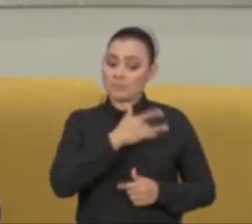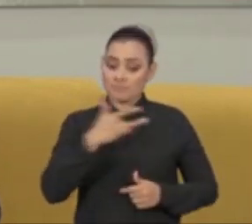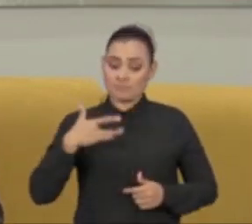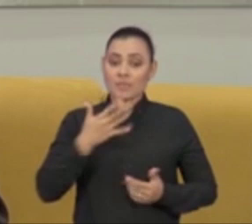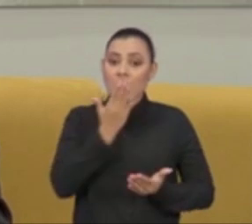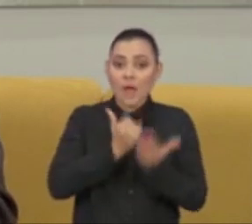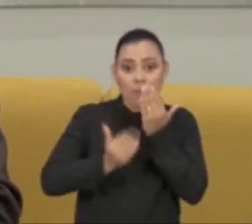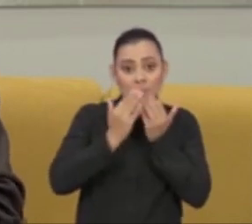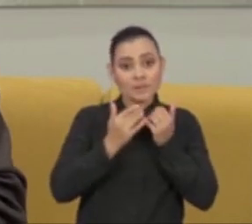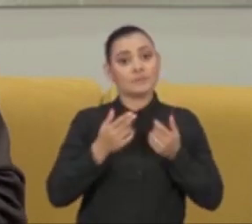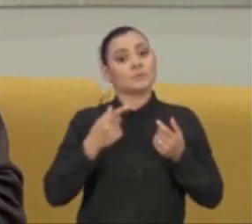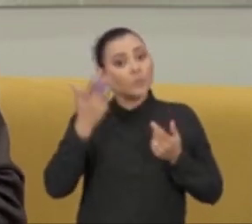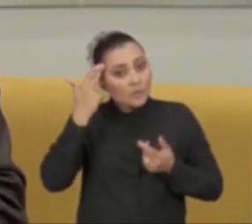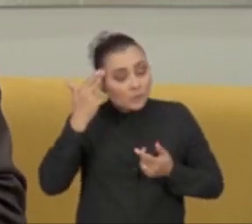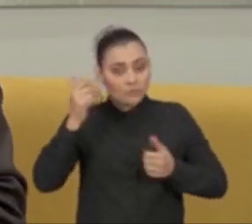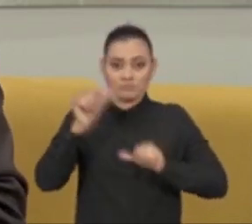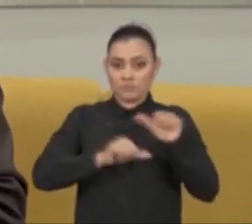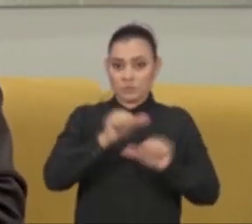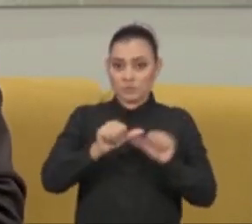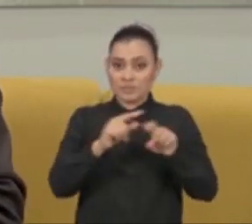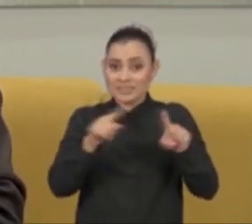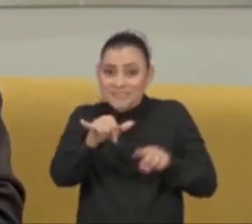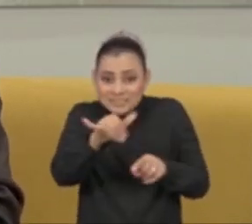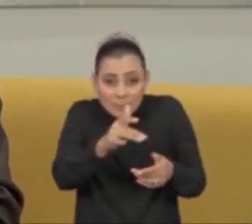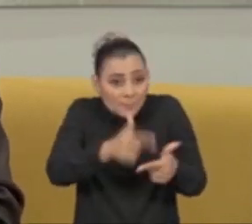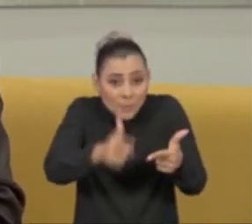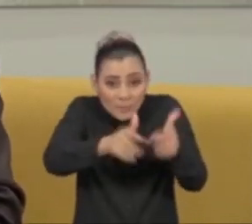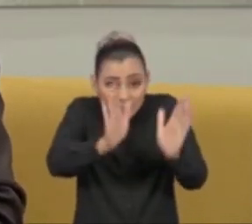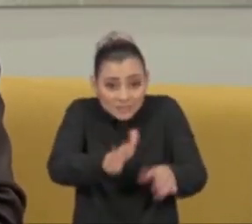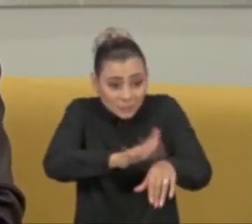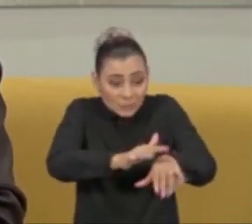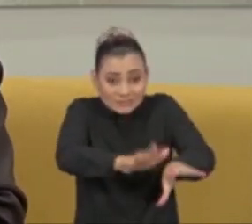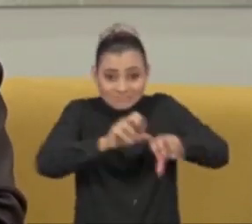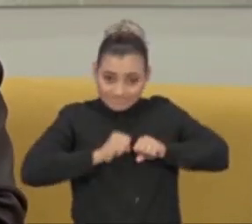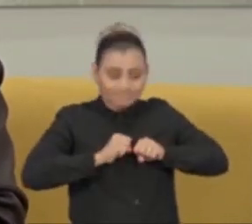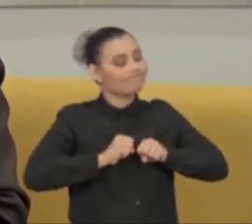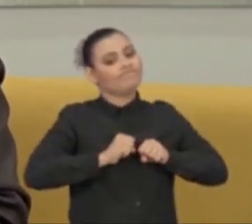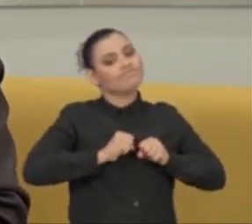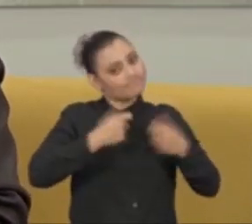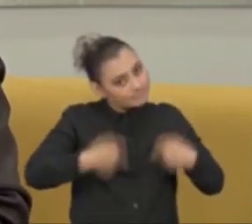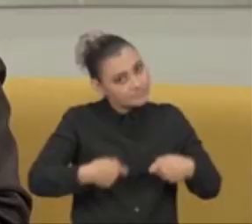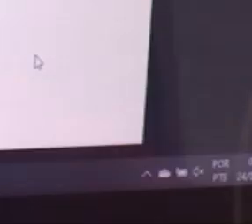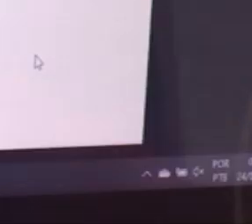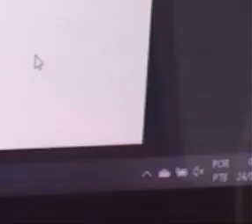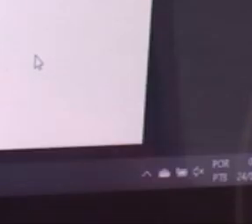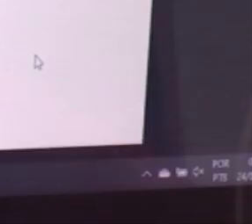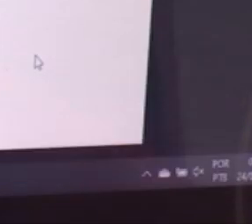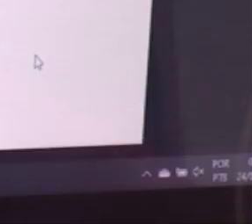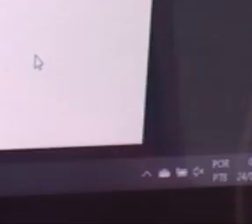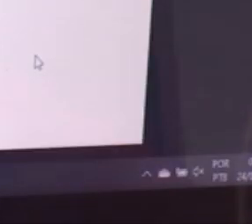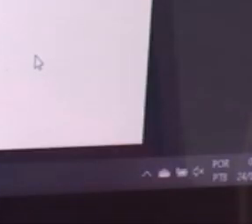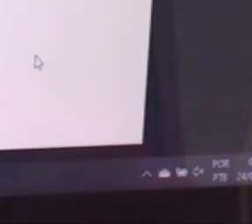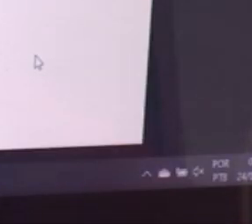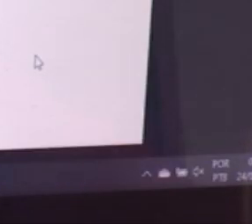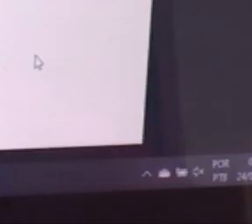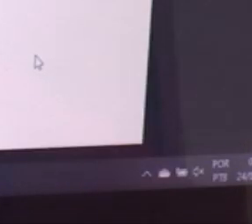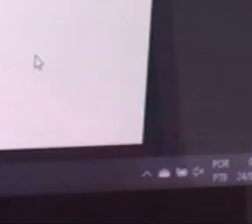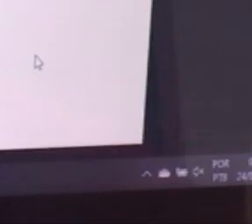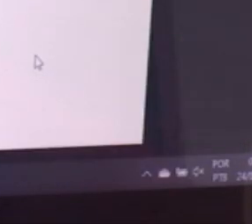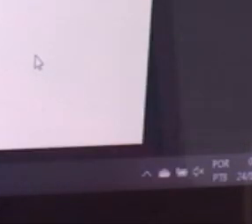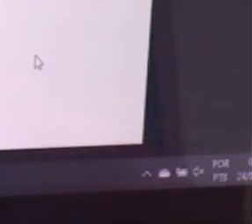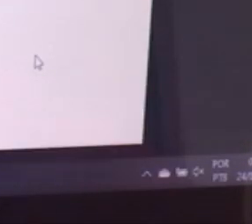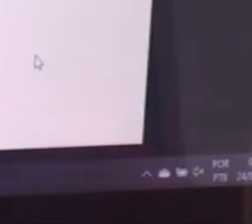alimentação. Mas quem já convive com o problema tem que aderir ao tratamento para garantir qualidade de vida. Como pular carnaval